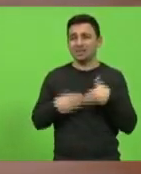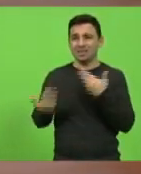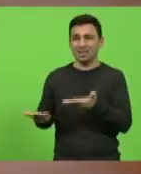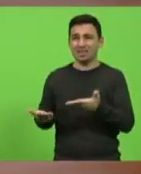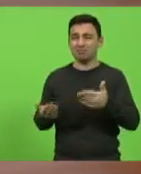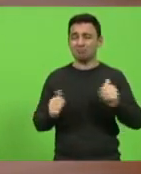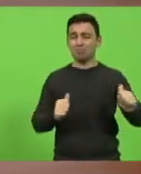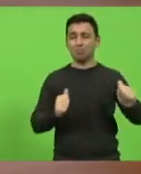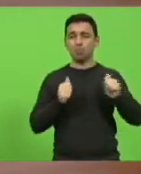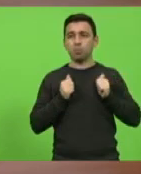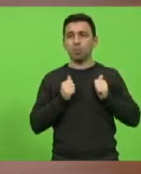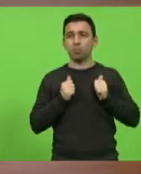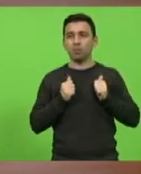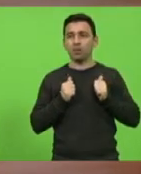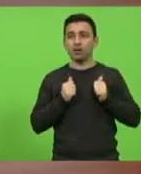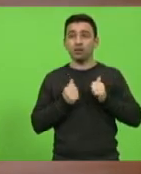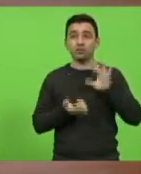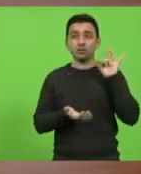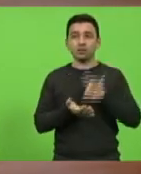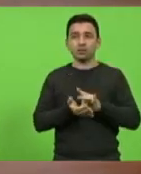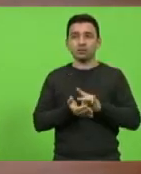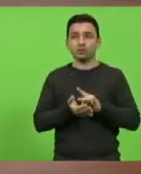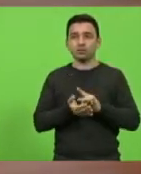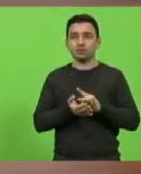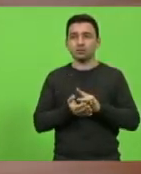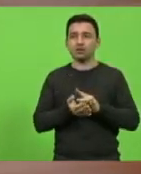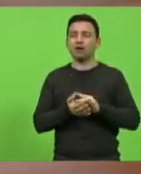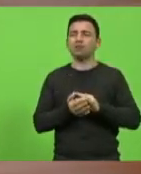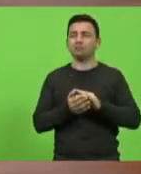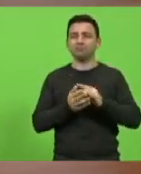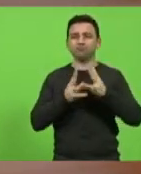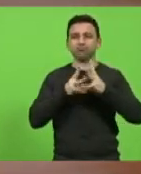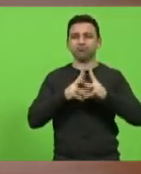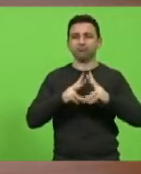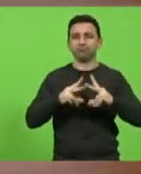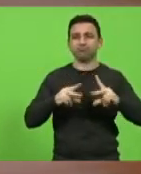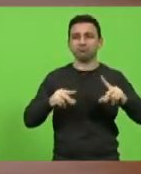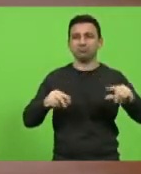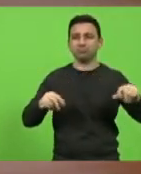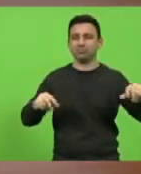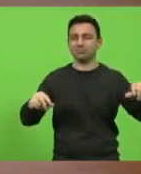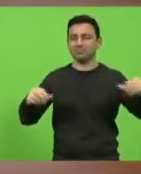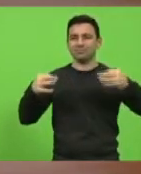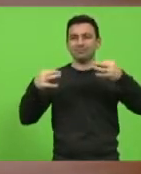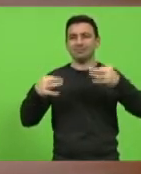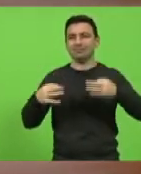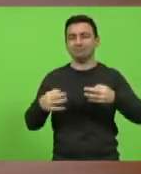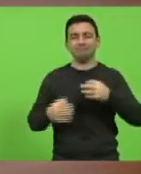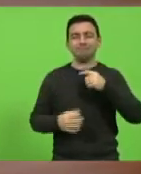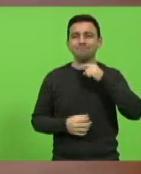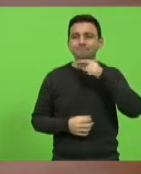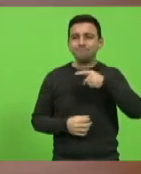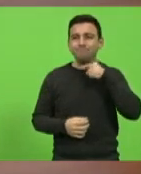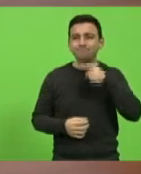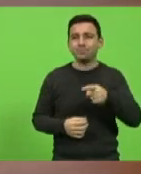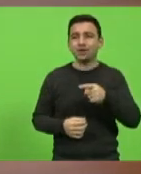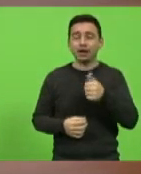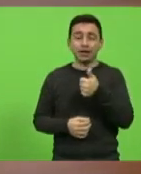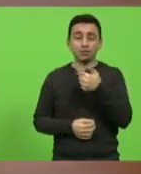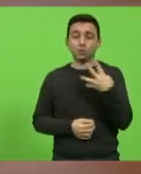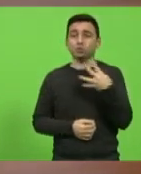omissão, a legitimidade do governador foi corroída com o tempo, chegando a apenas a 14% de